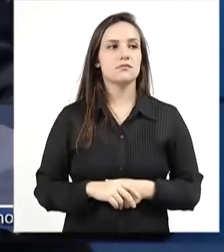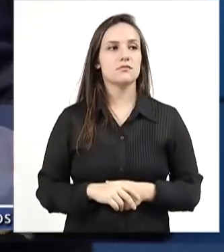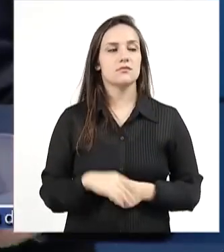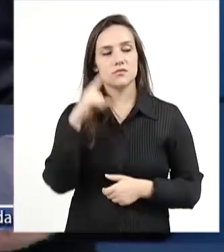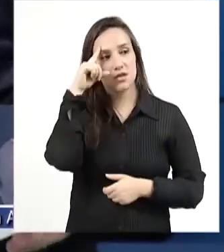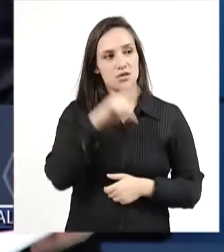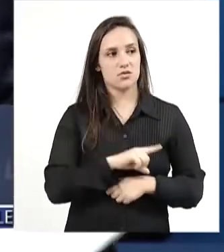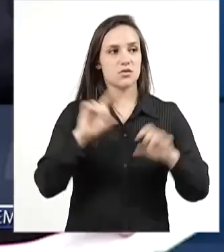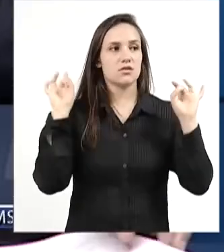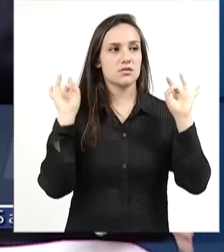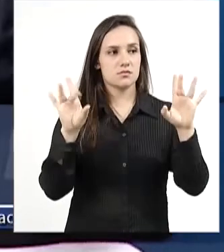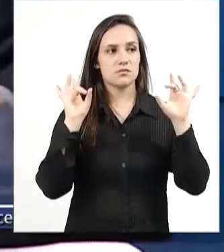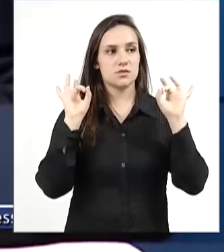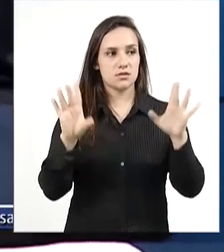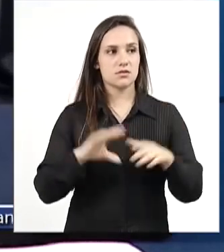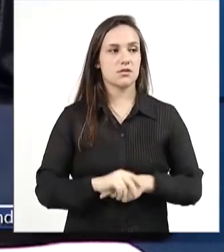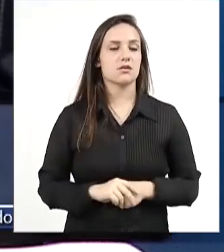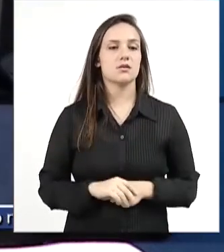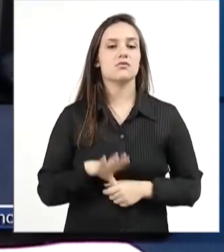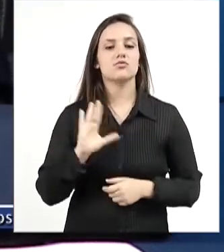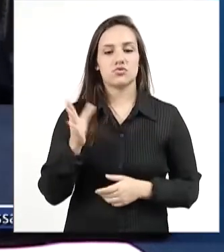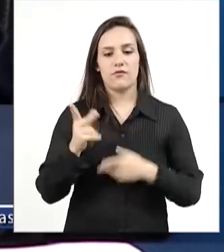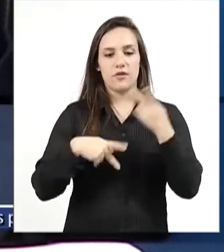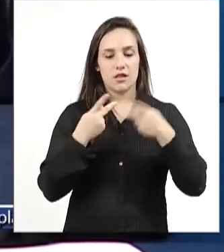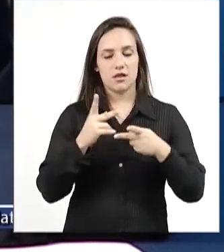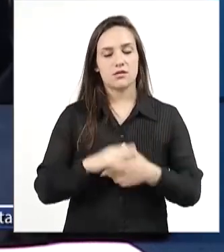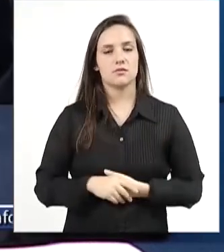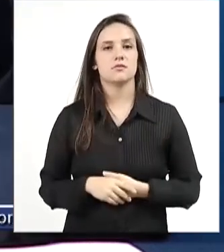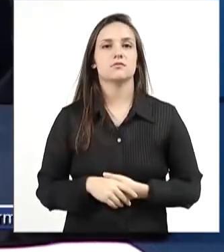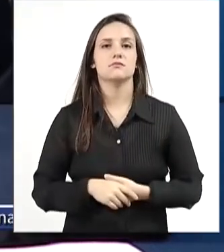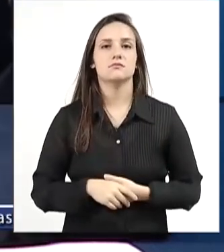Datas comemorativas já registradas.